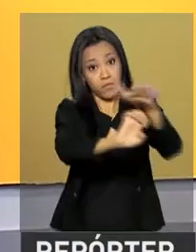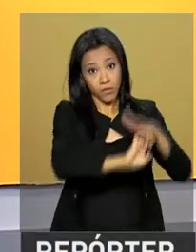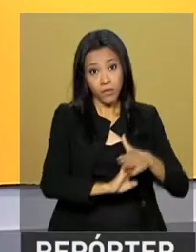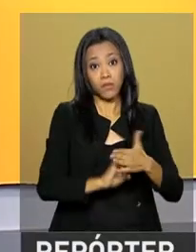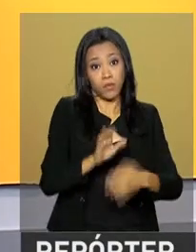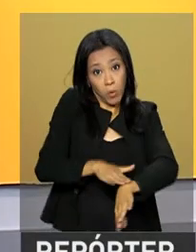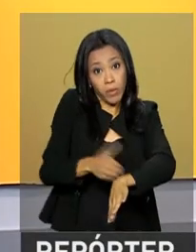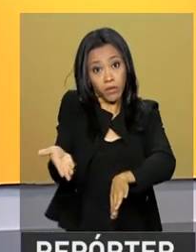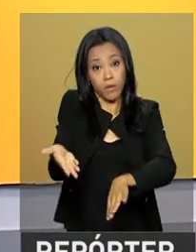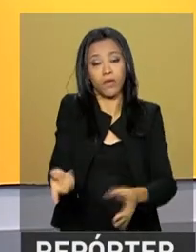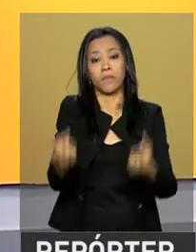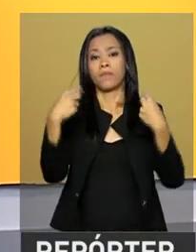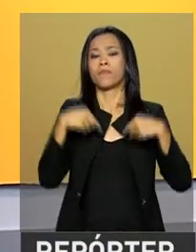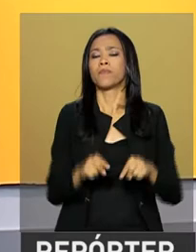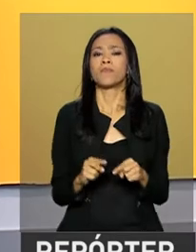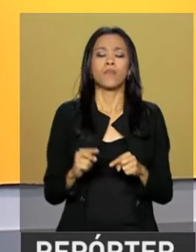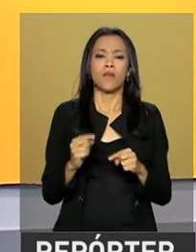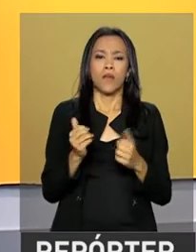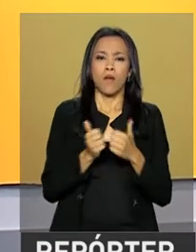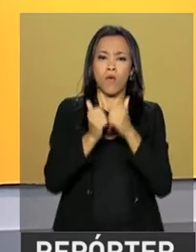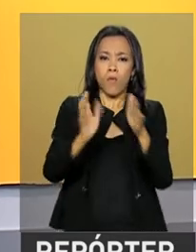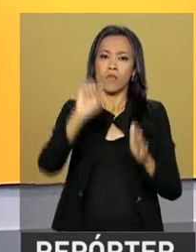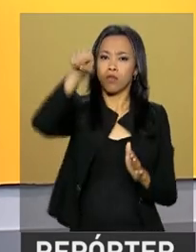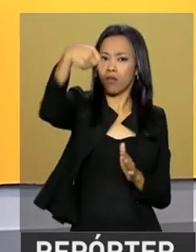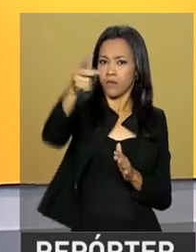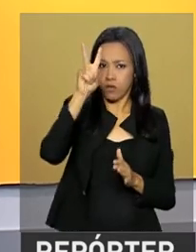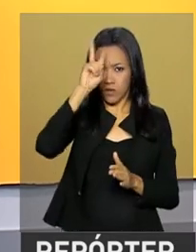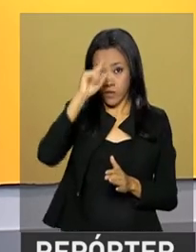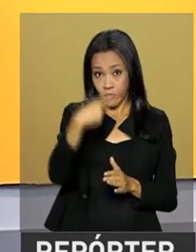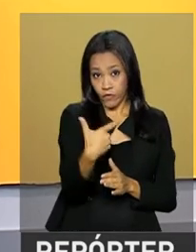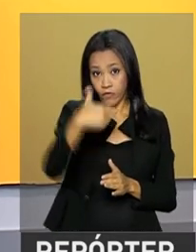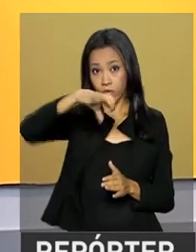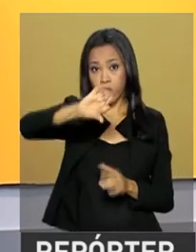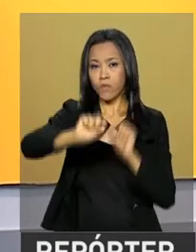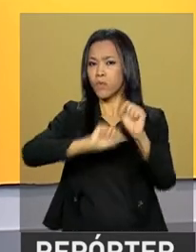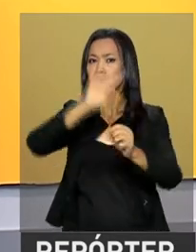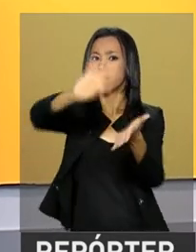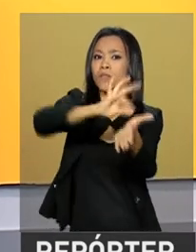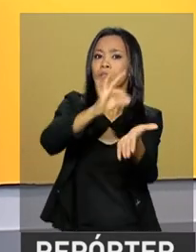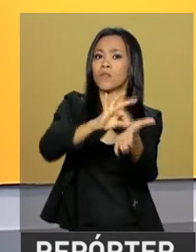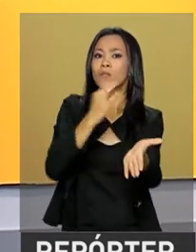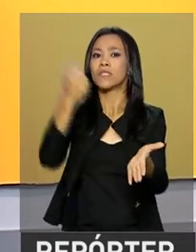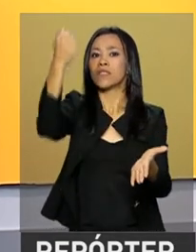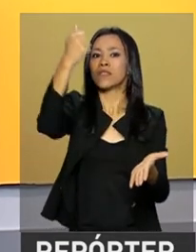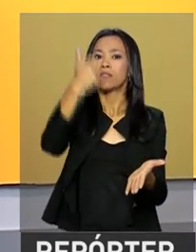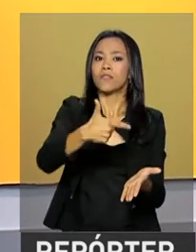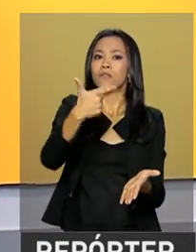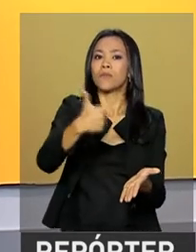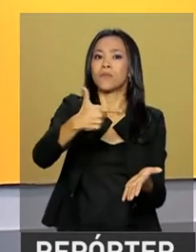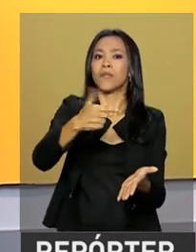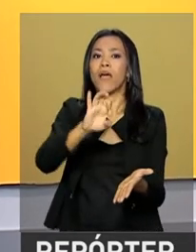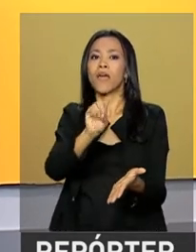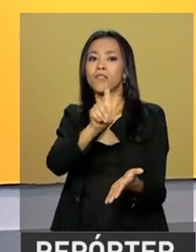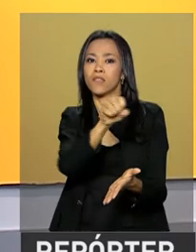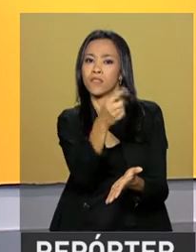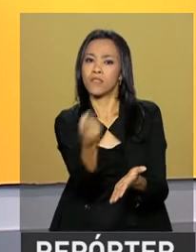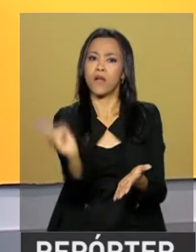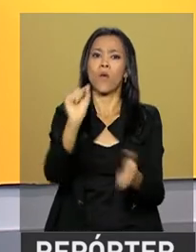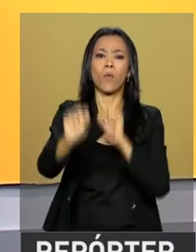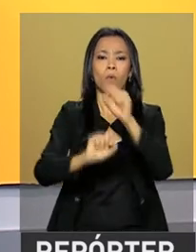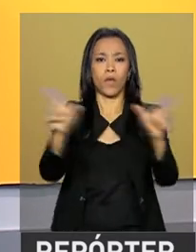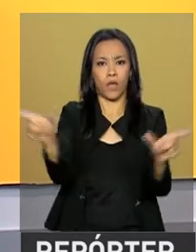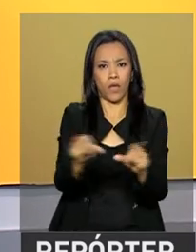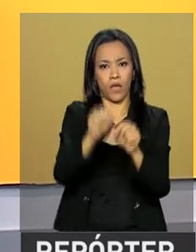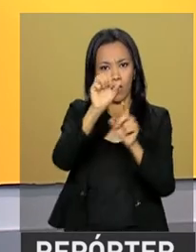começa na próxima segunda feira dia 29 as inscrições para a segunda edição deste ano do sistema